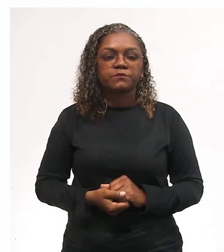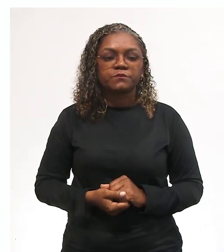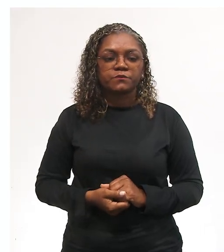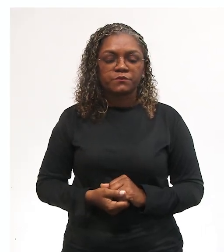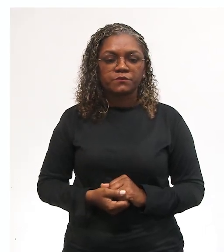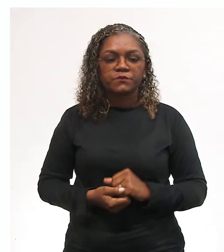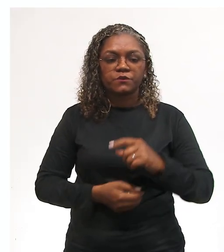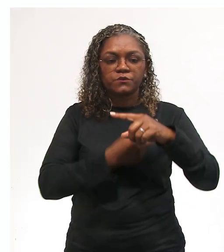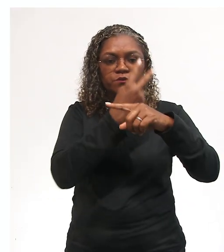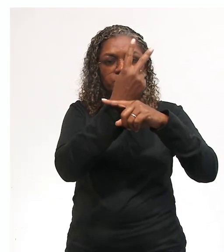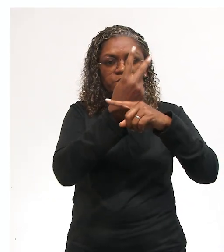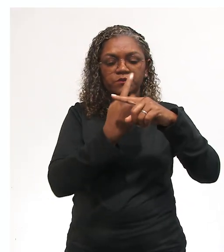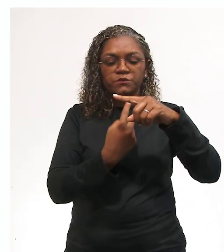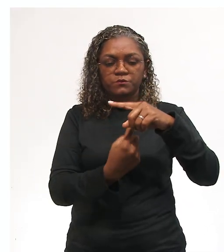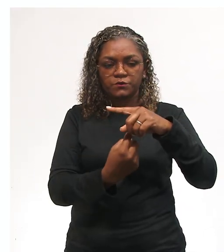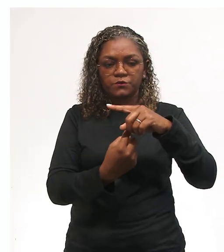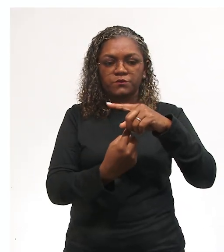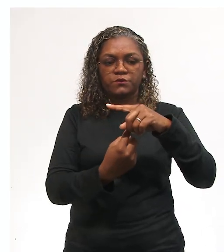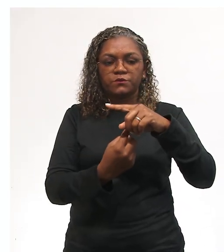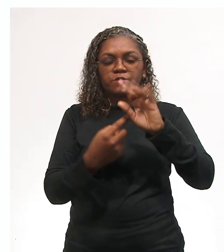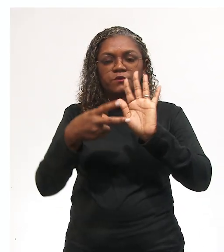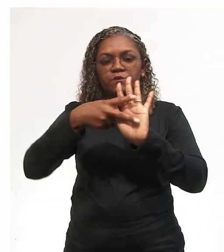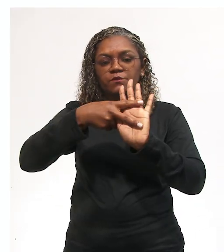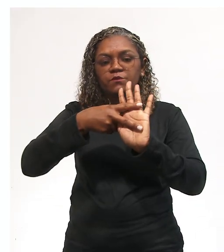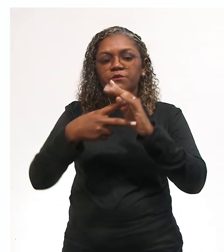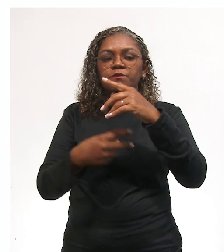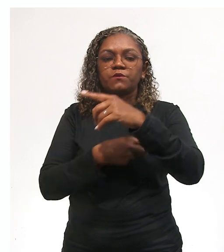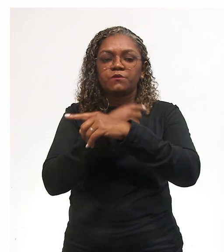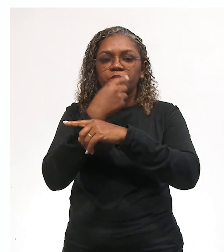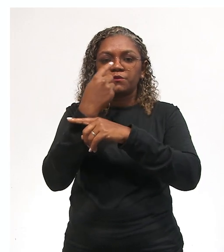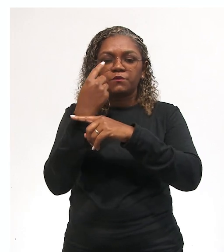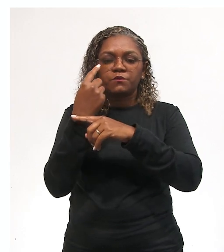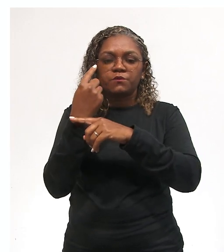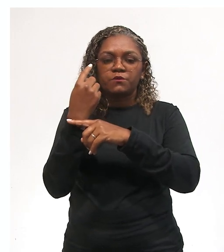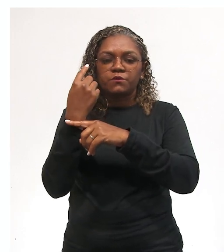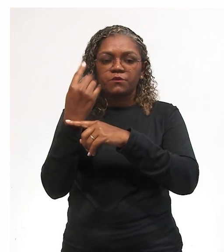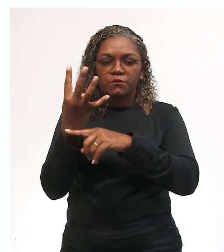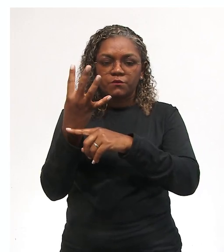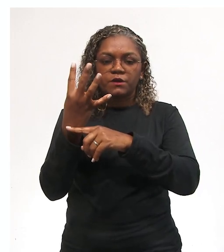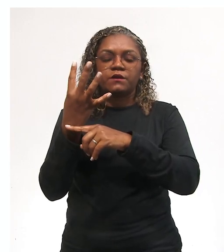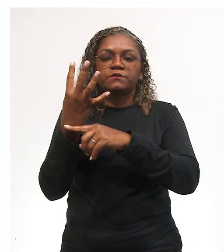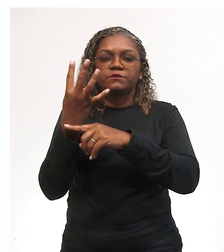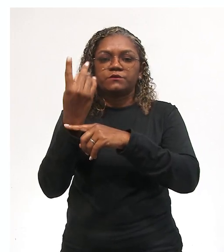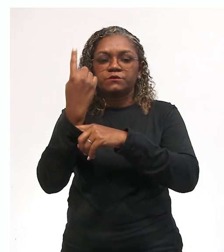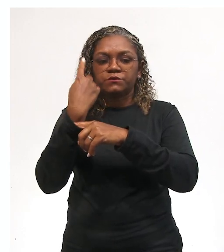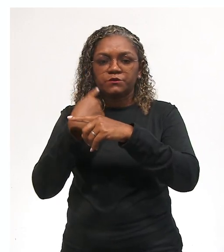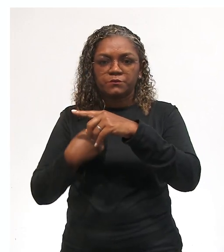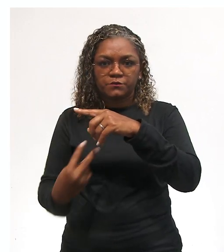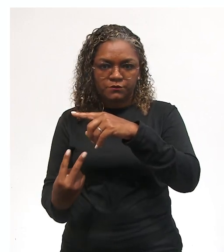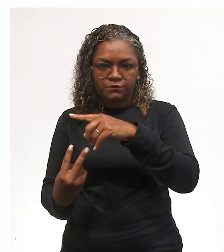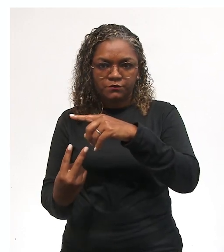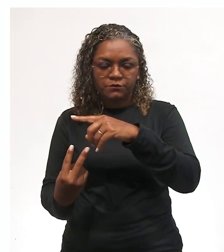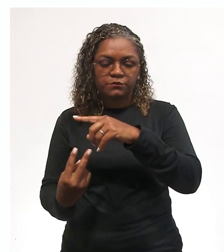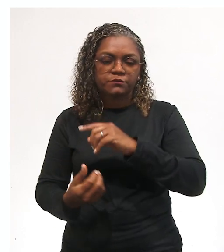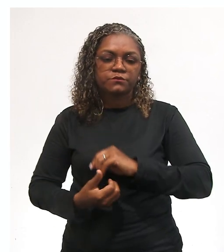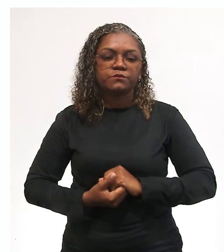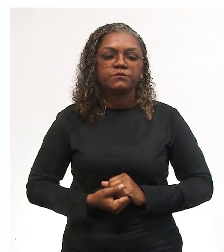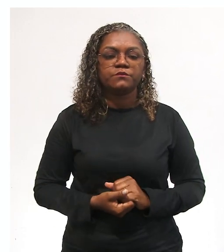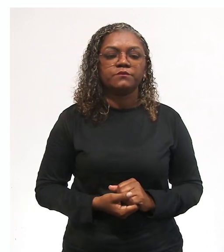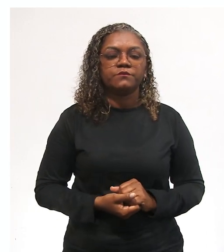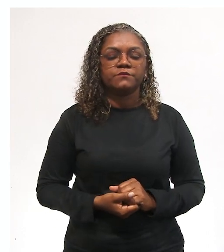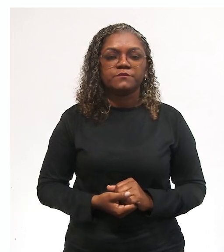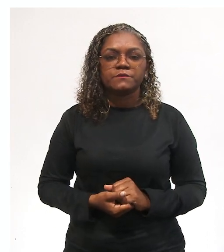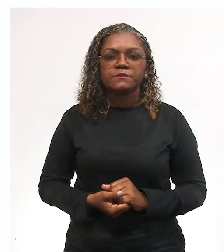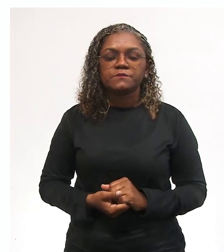razões, 2 sobre 1 igual a 4 sobre